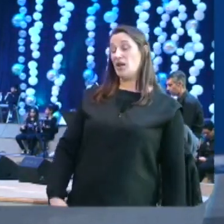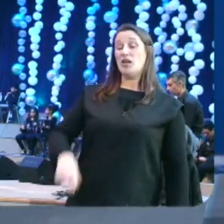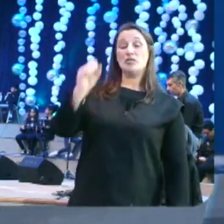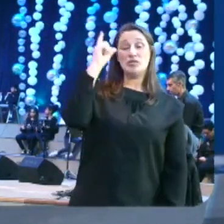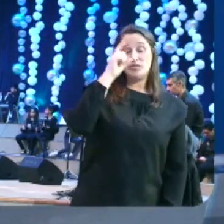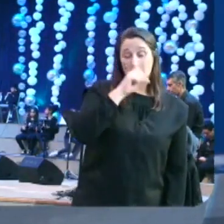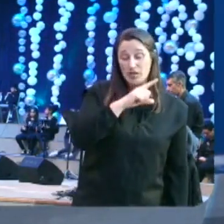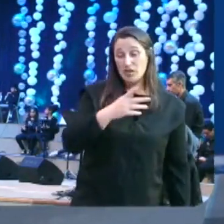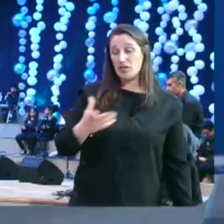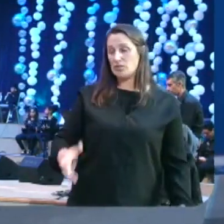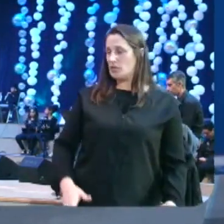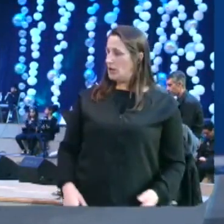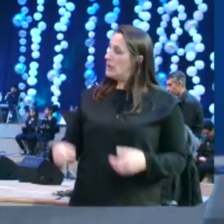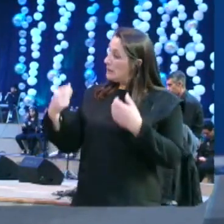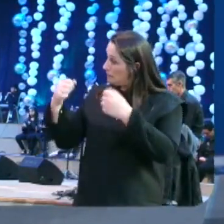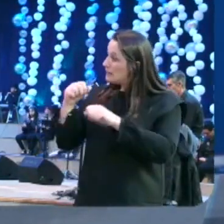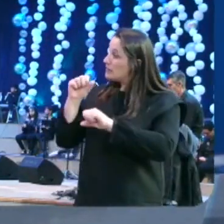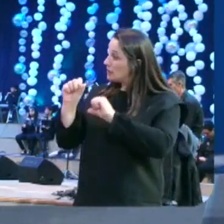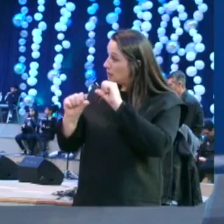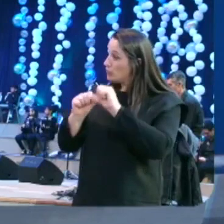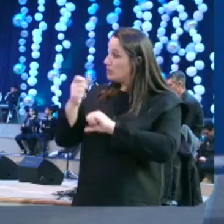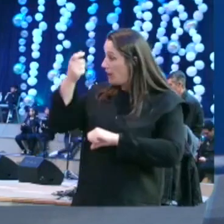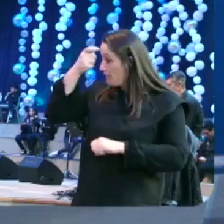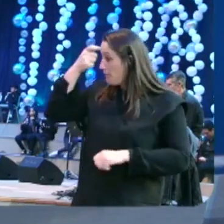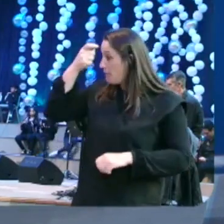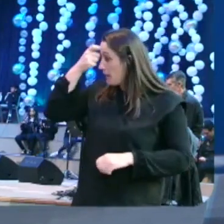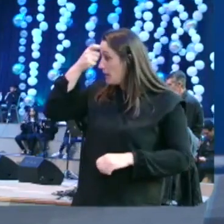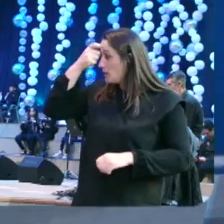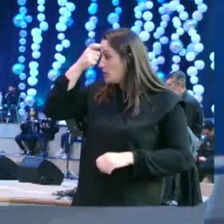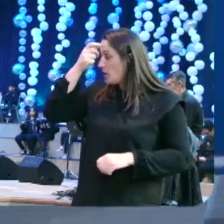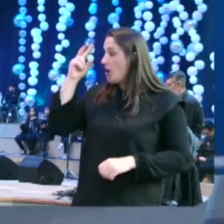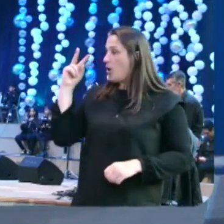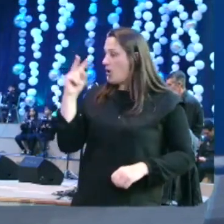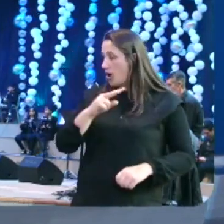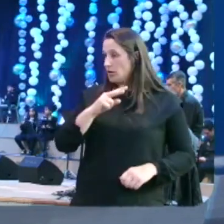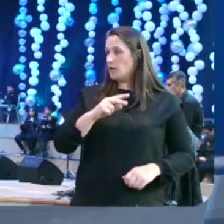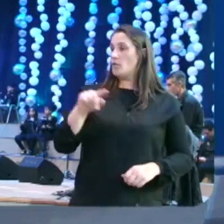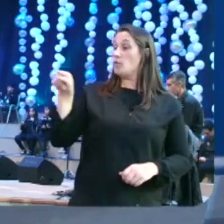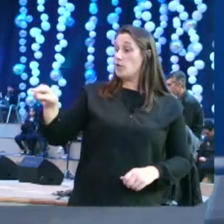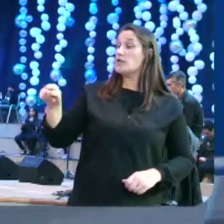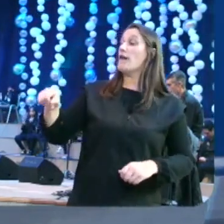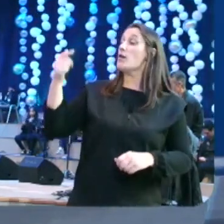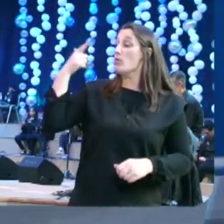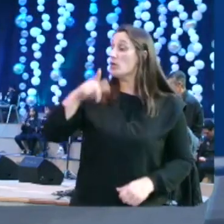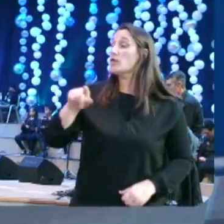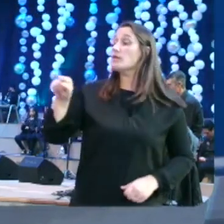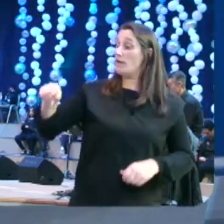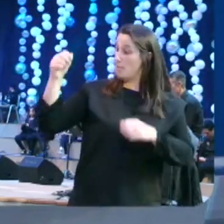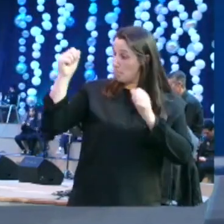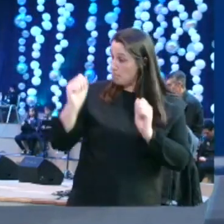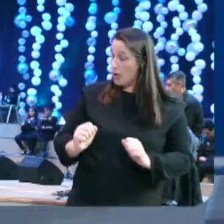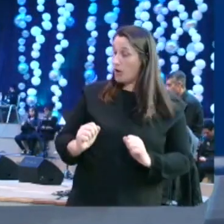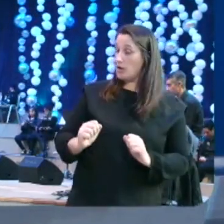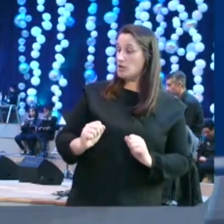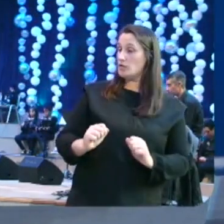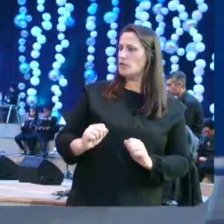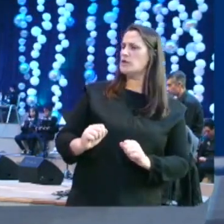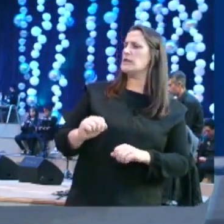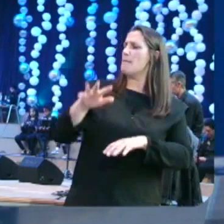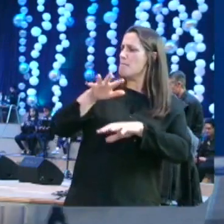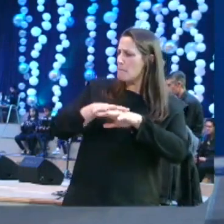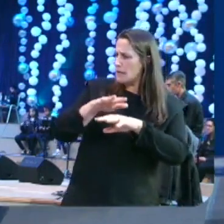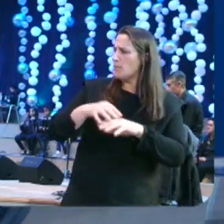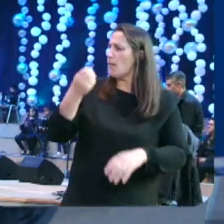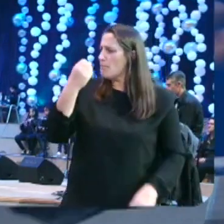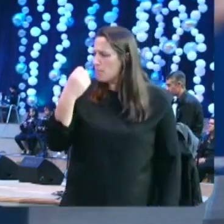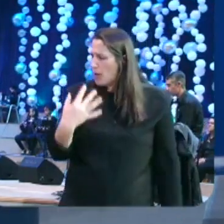que mudar, vamos mudar aí a sua mentalidade, olha para lá, você vai conseguir, você pode, você tem condição de matemática,